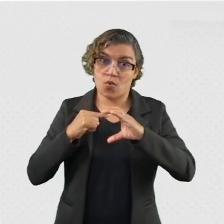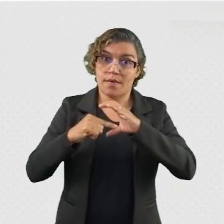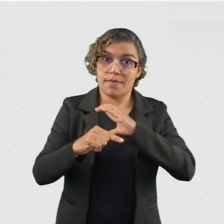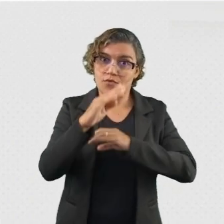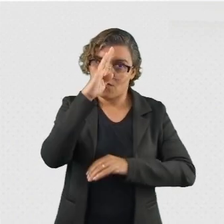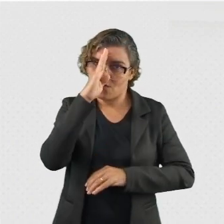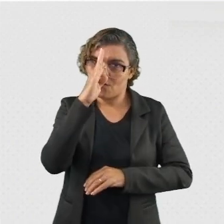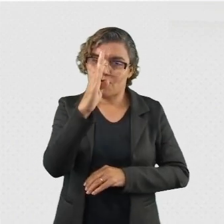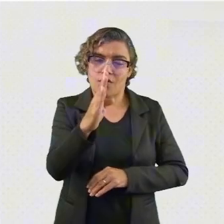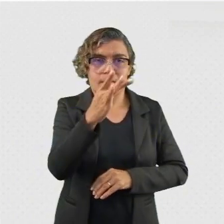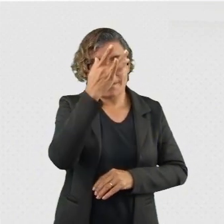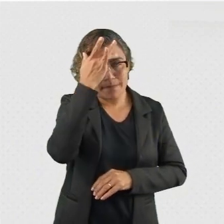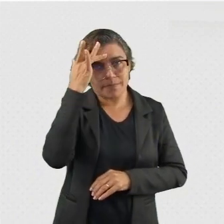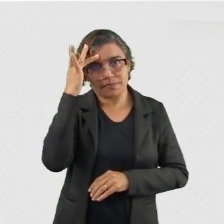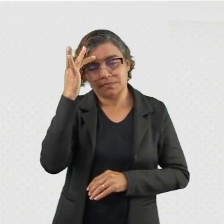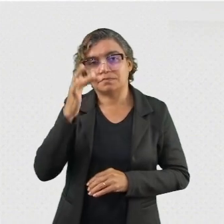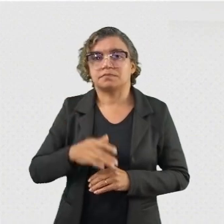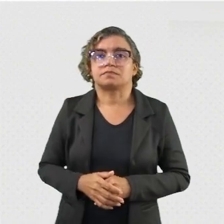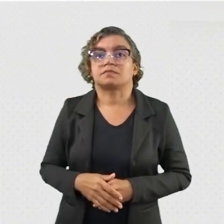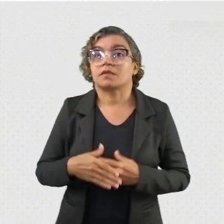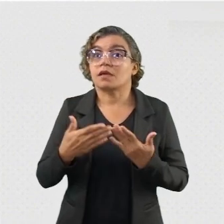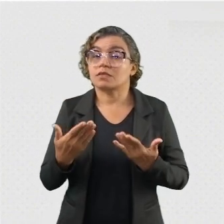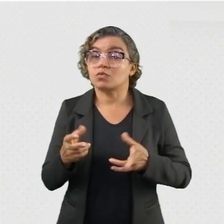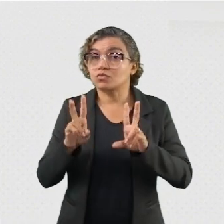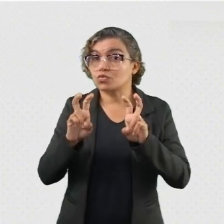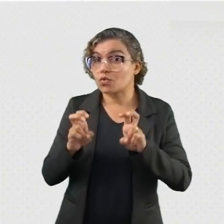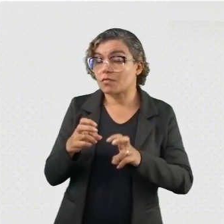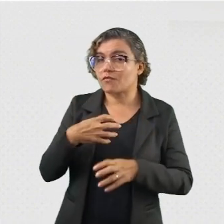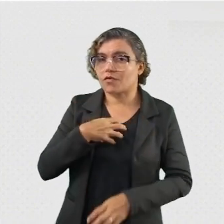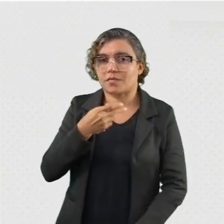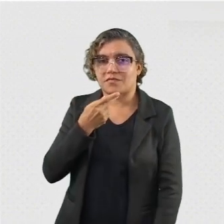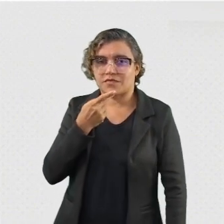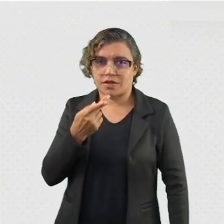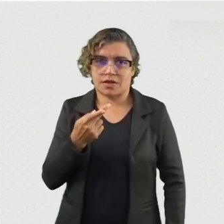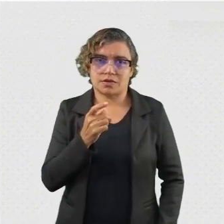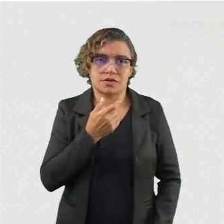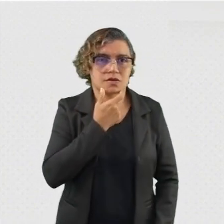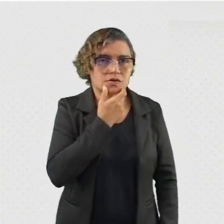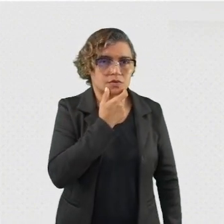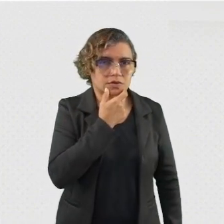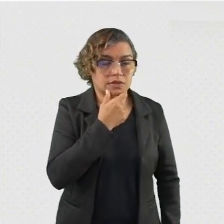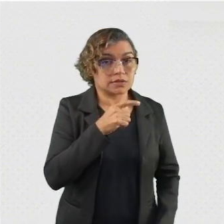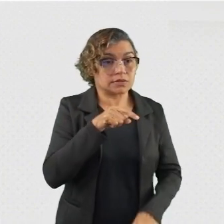bom? Então, voltando à questão da pronúncia. No inglês